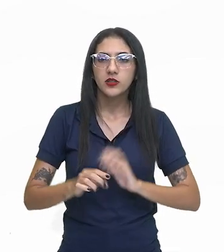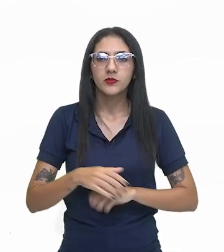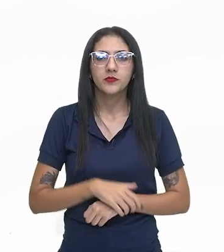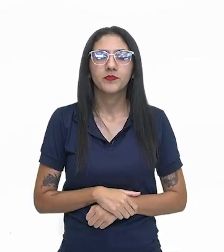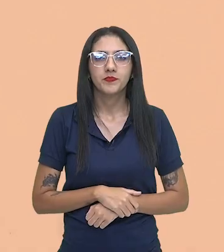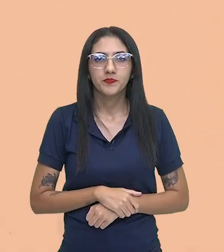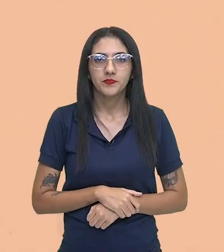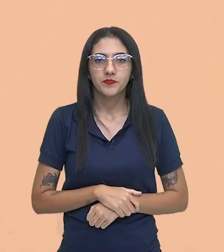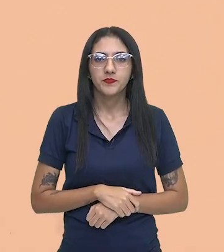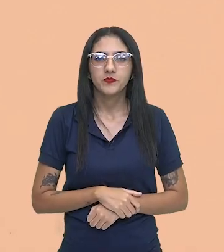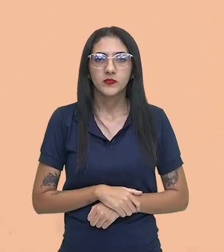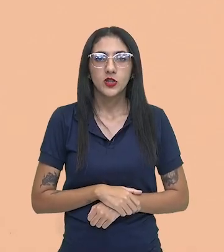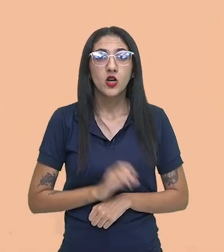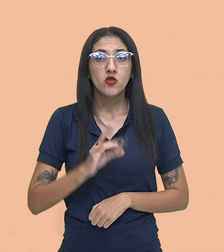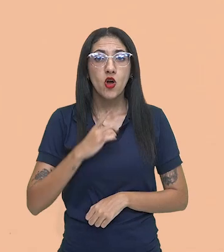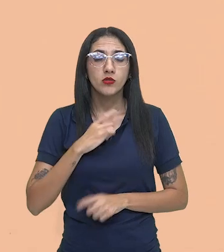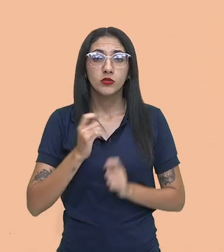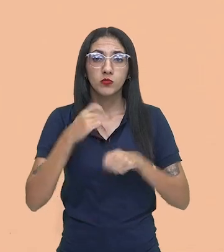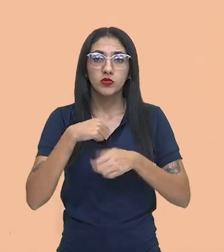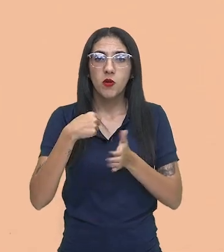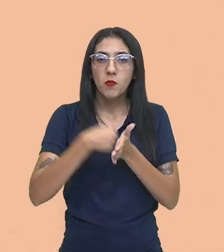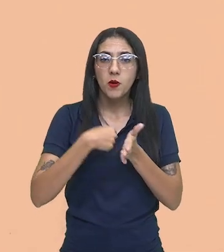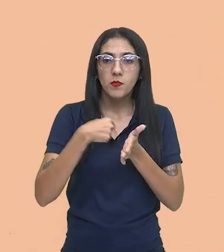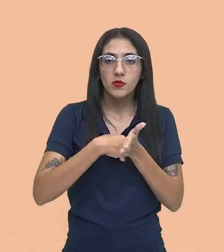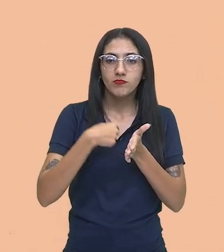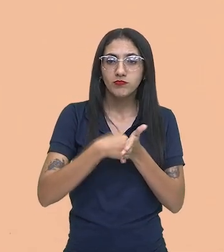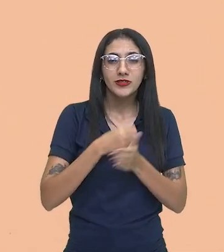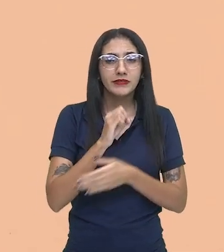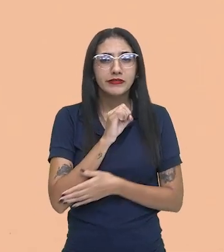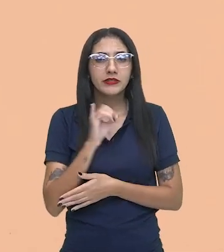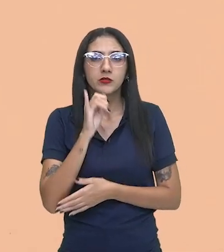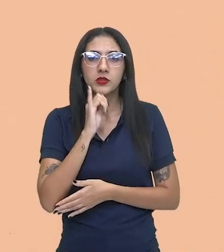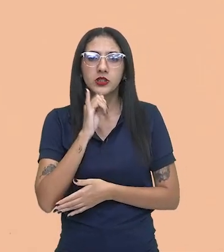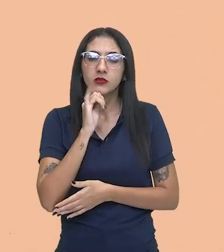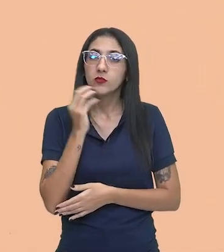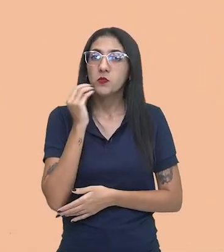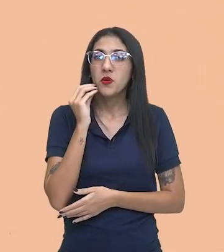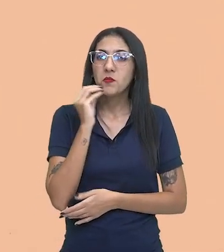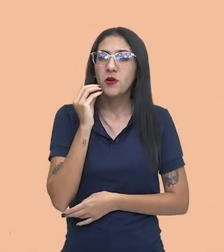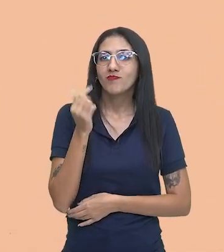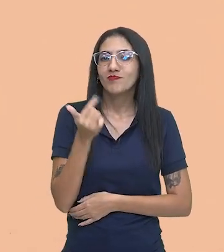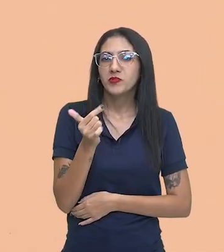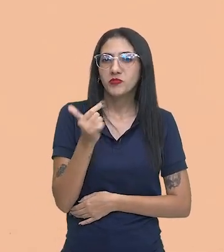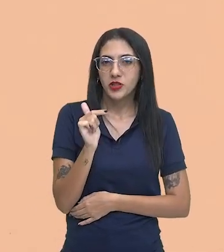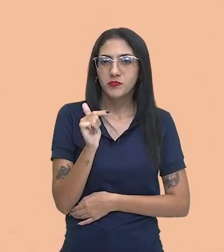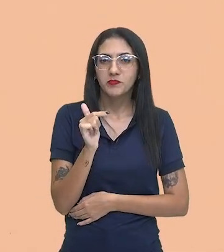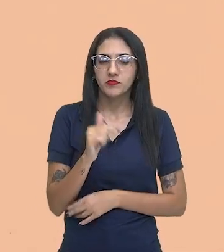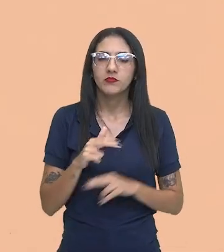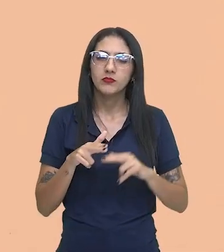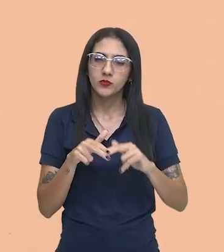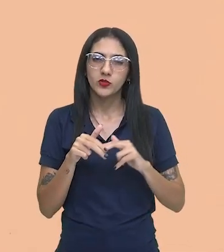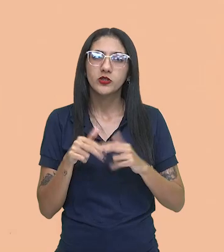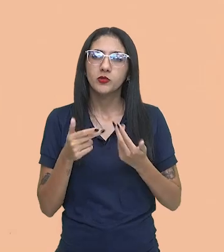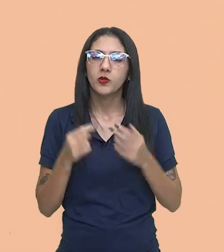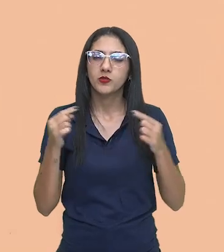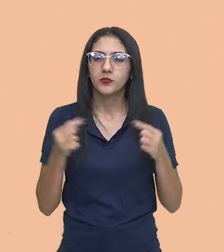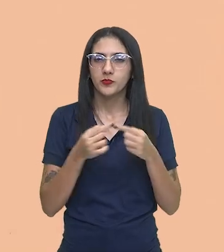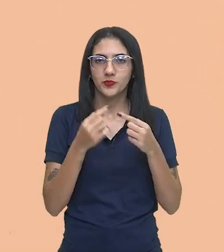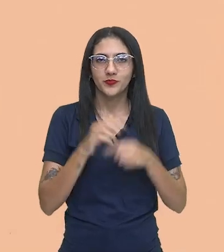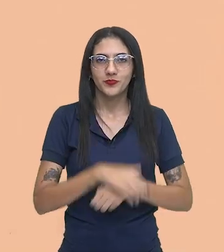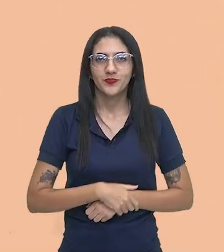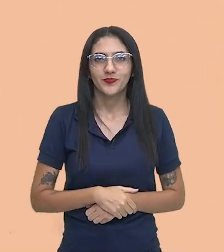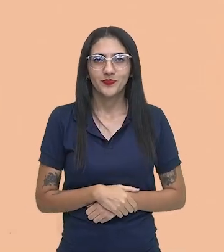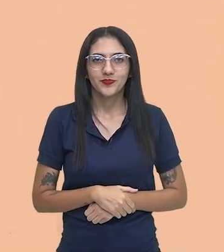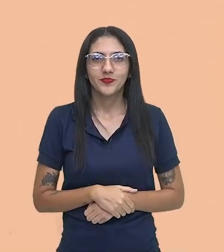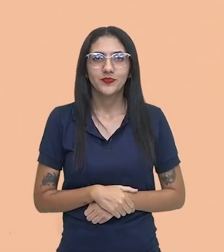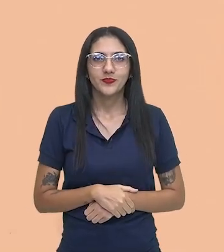pelo reconhecimento quando há o não reconhecimento. Então, o não reconhecimento leva à luta pelo reconhecimento. E